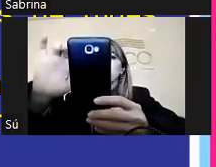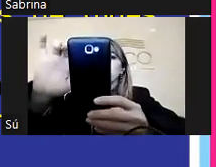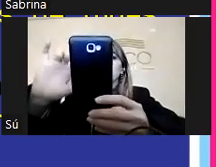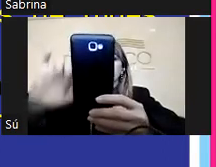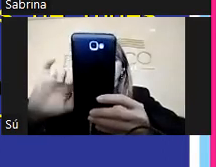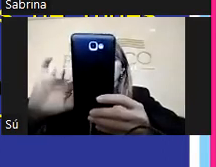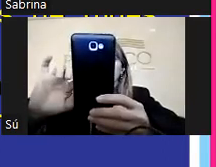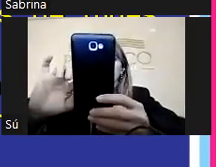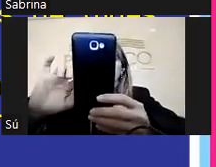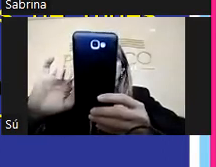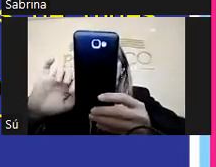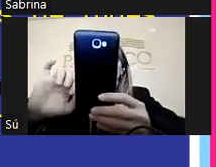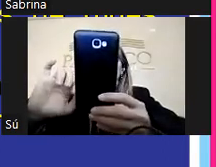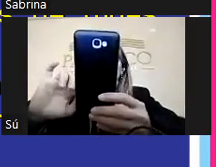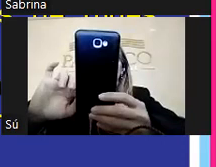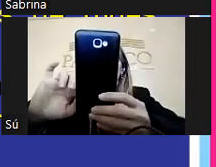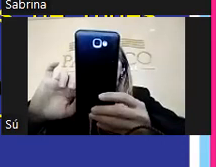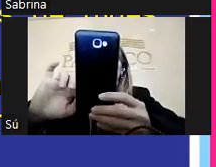insensibilidade e grosseria.